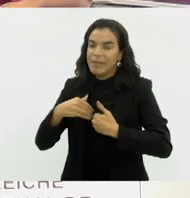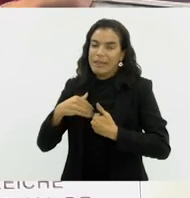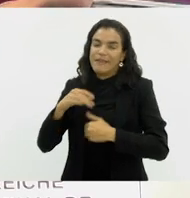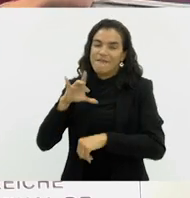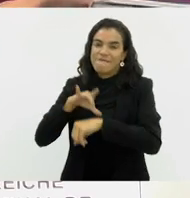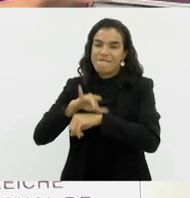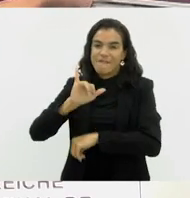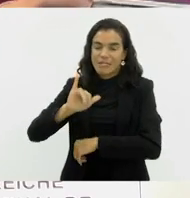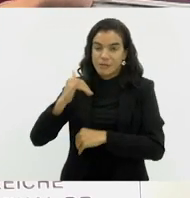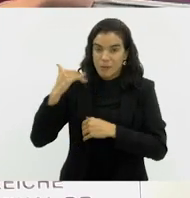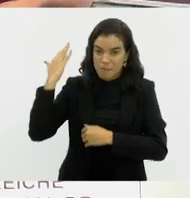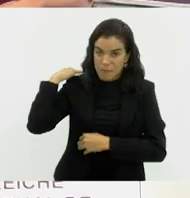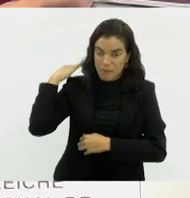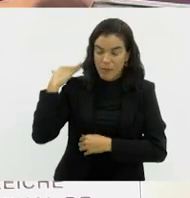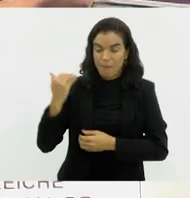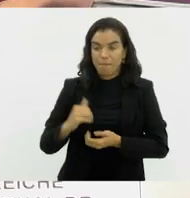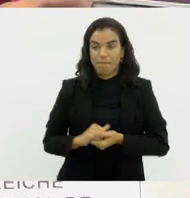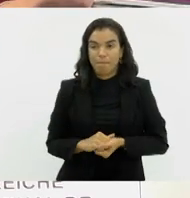sempre